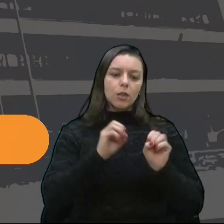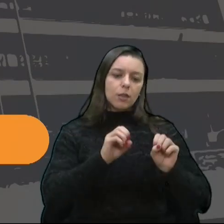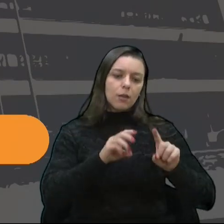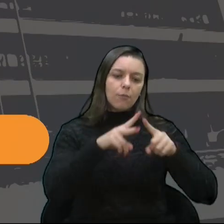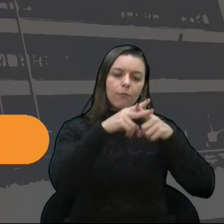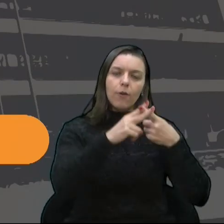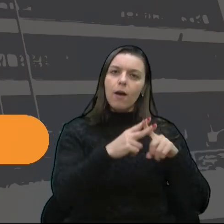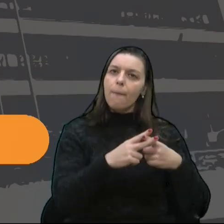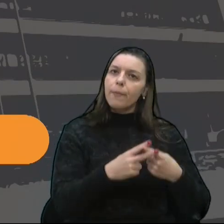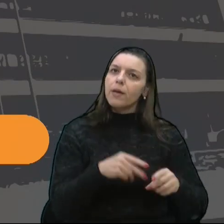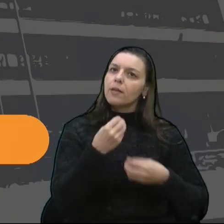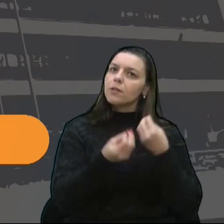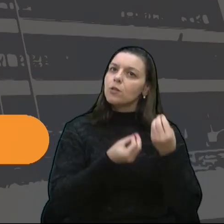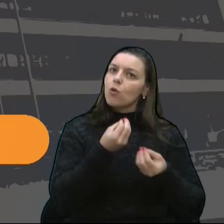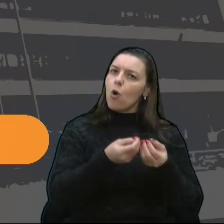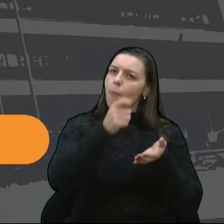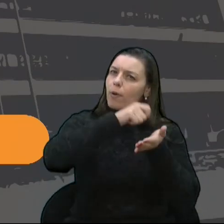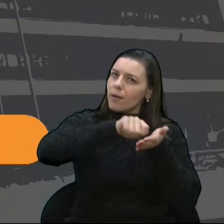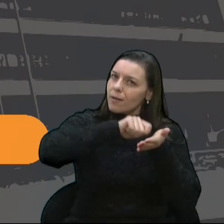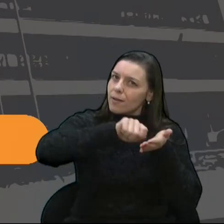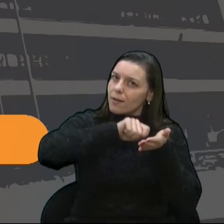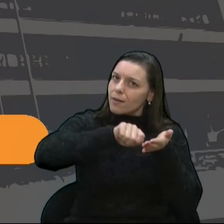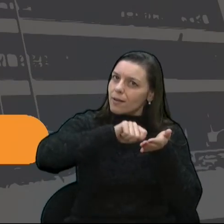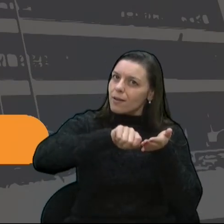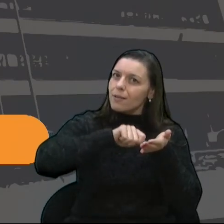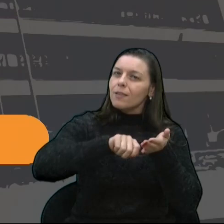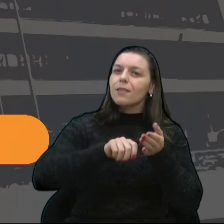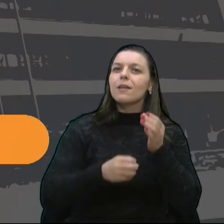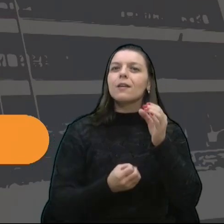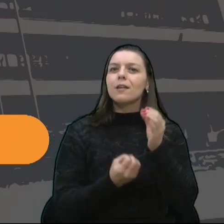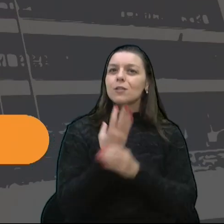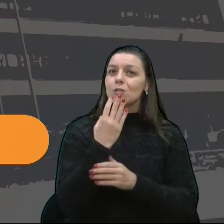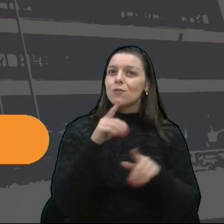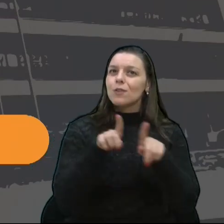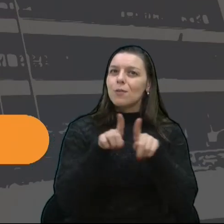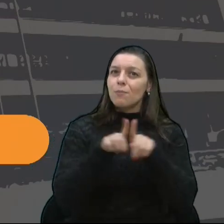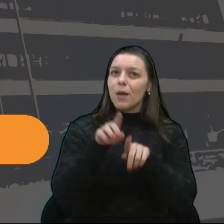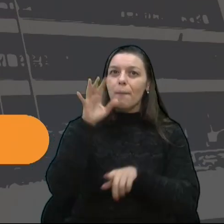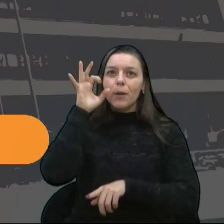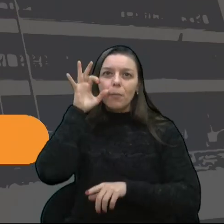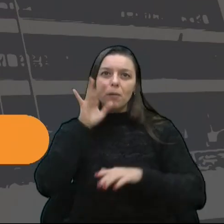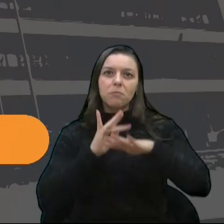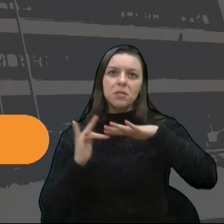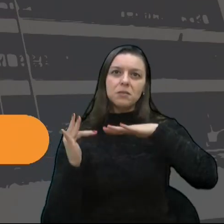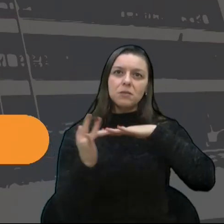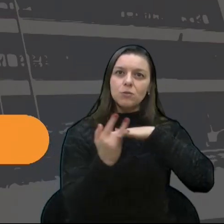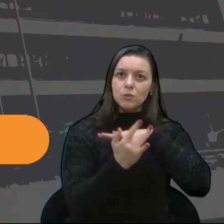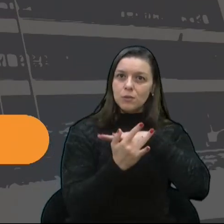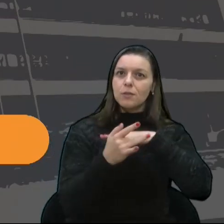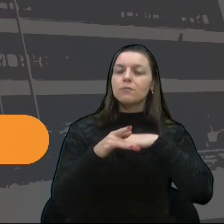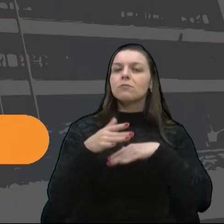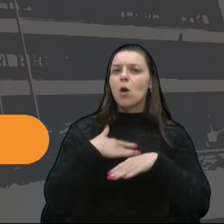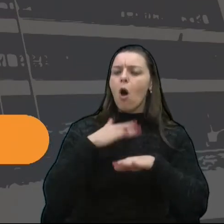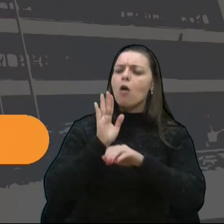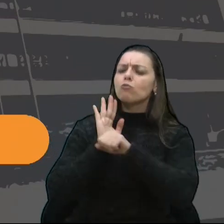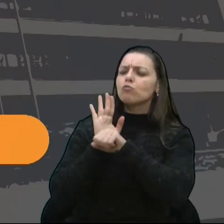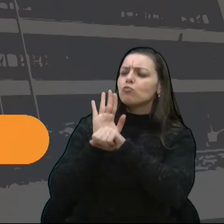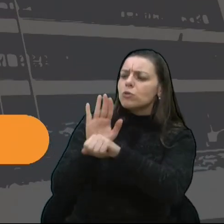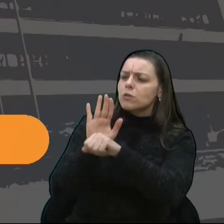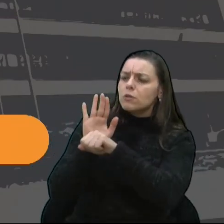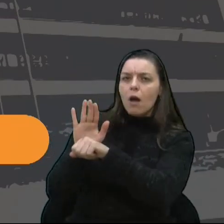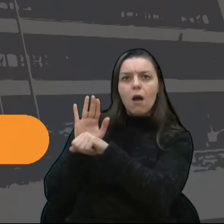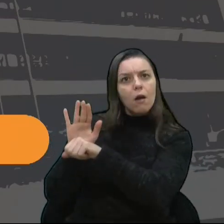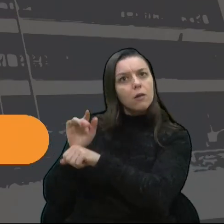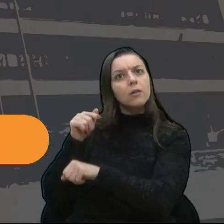para eles a escrita criativa para as redes sociais. Então, isso acabou ajudando pra caramba vários deles.